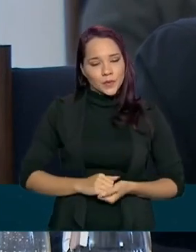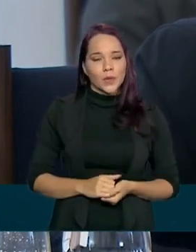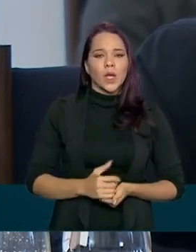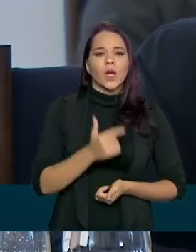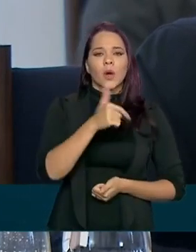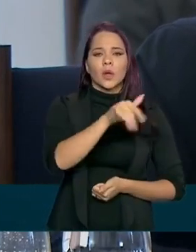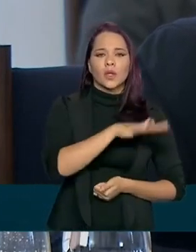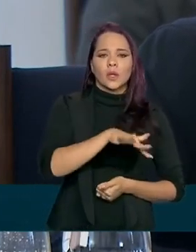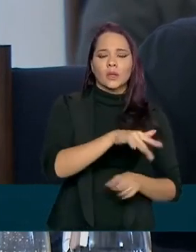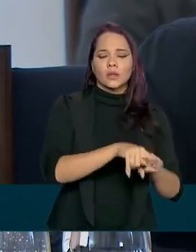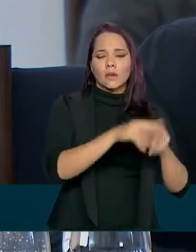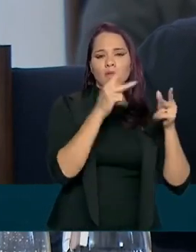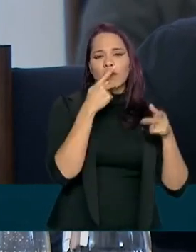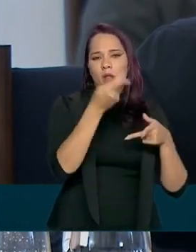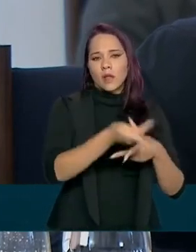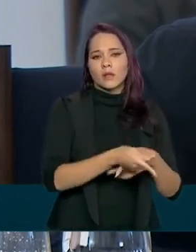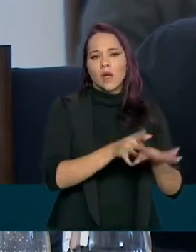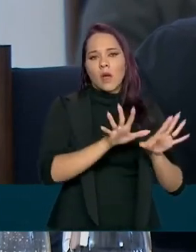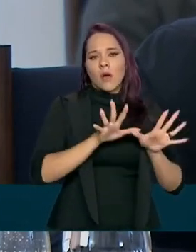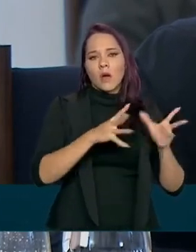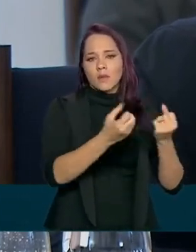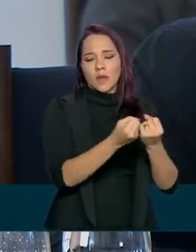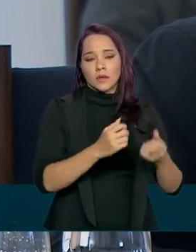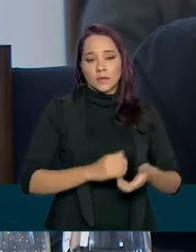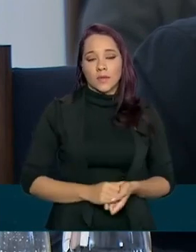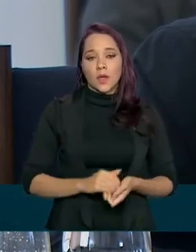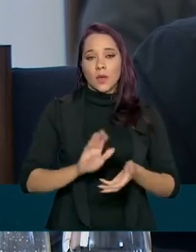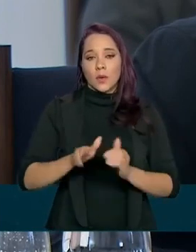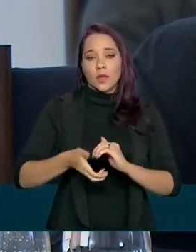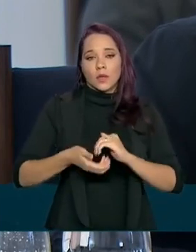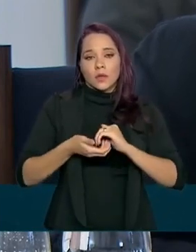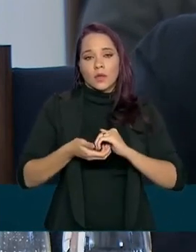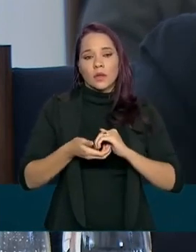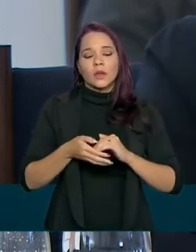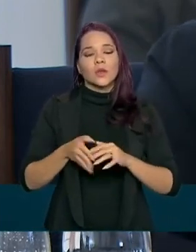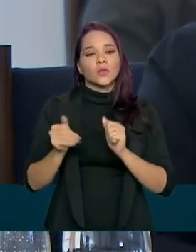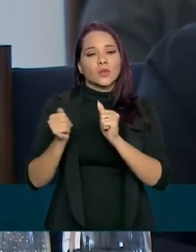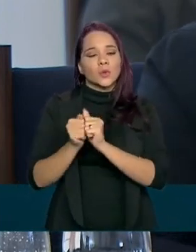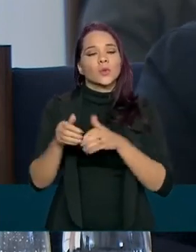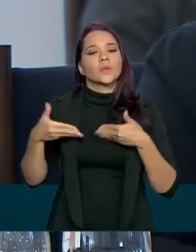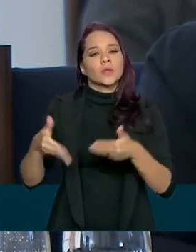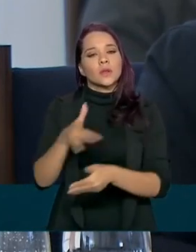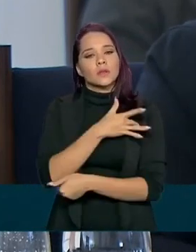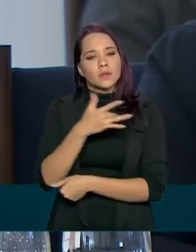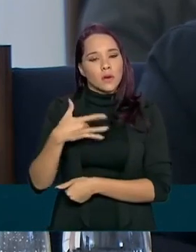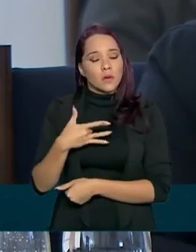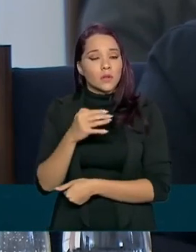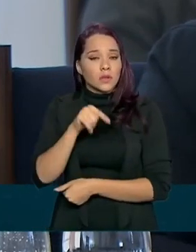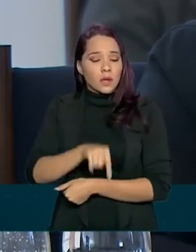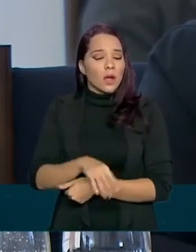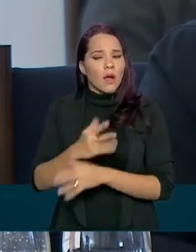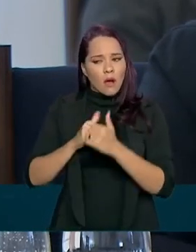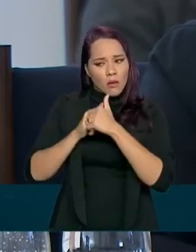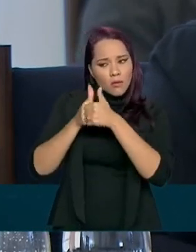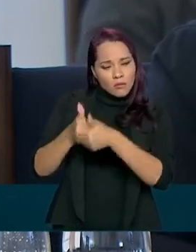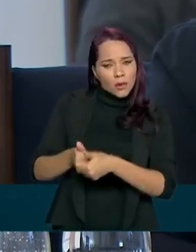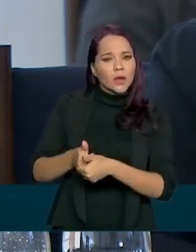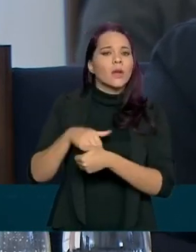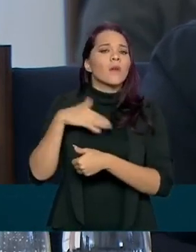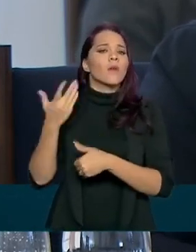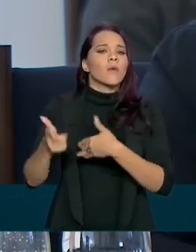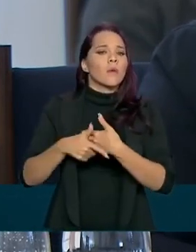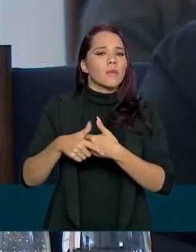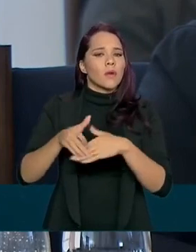outra dimensão que já foi mencionado aqui o ms tomate ficar sempre coordenação com o estado da saúde da morte acompanha o